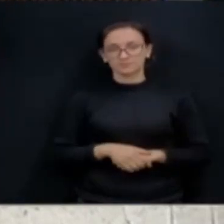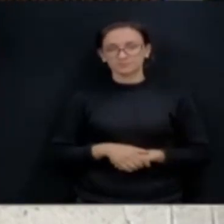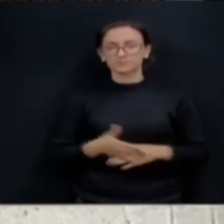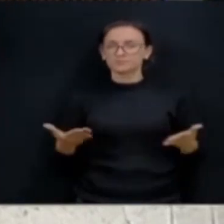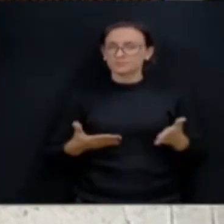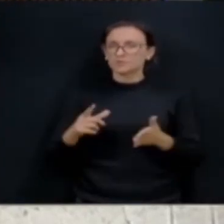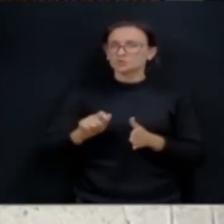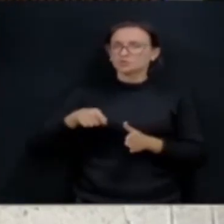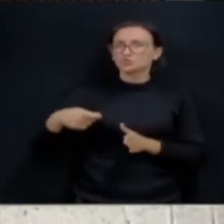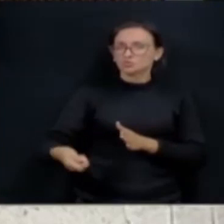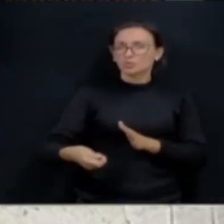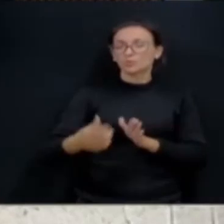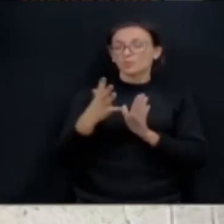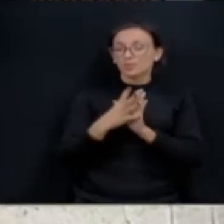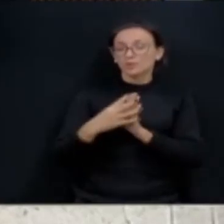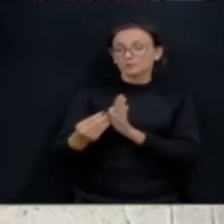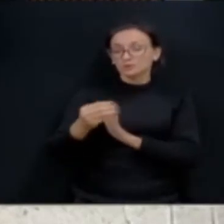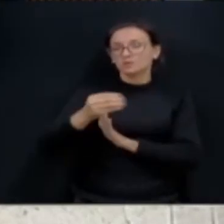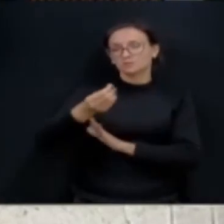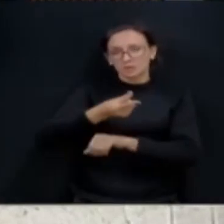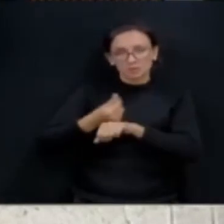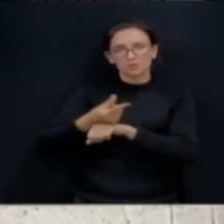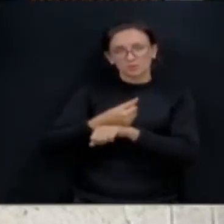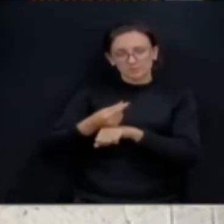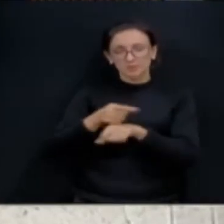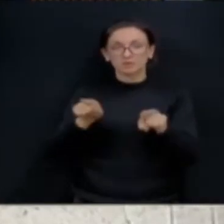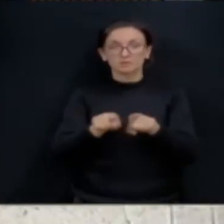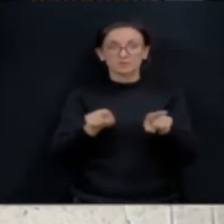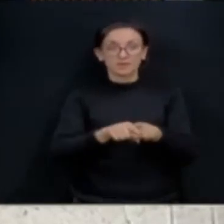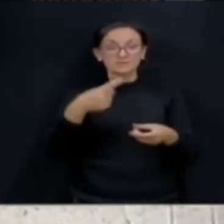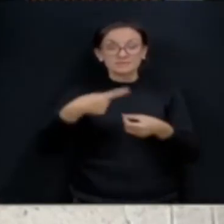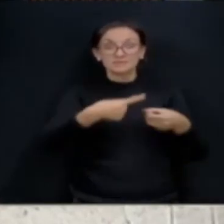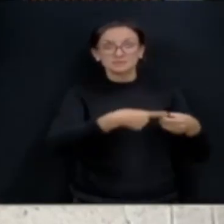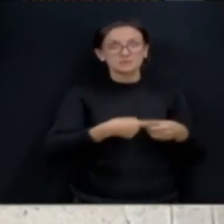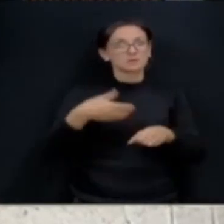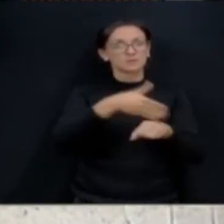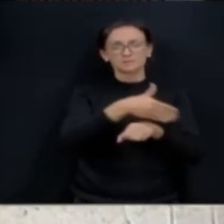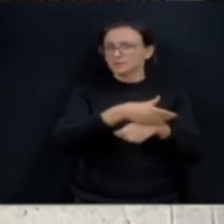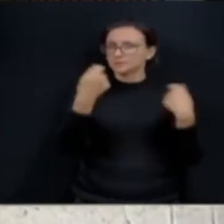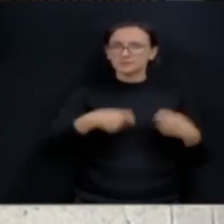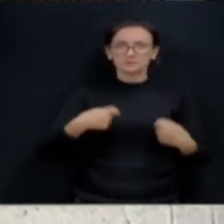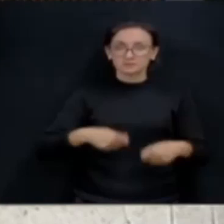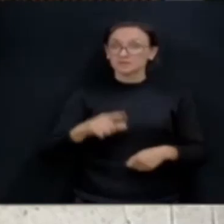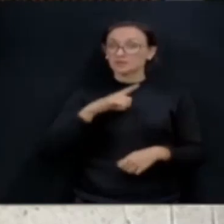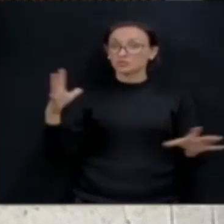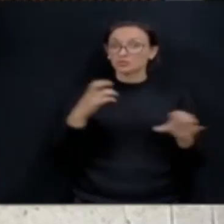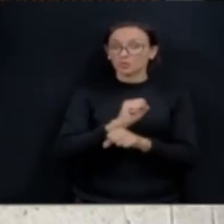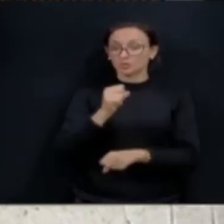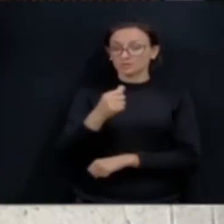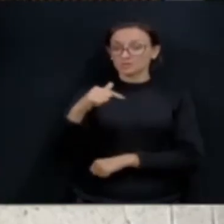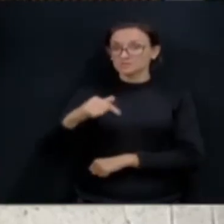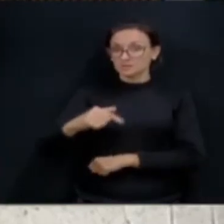modelagem econômica, a necessidade de participação dos municípios, 87 cidades que receberam obras não